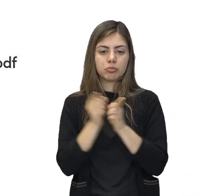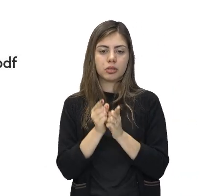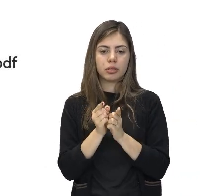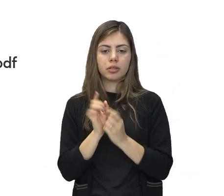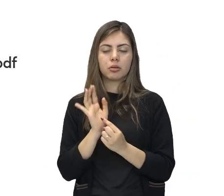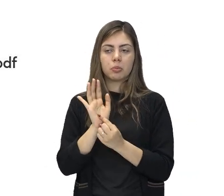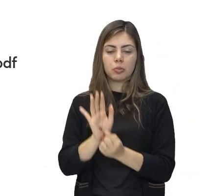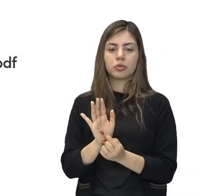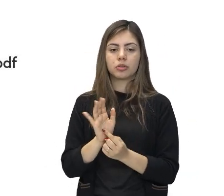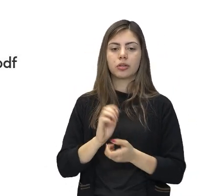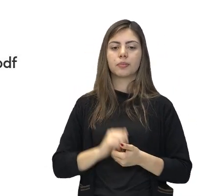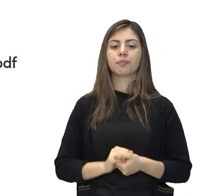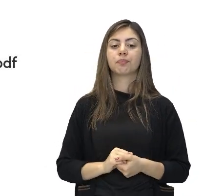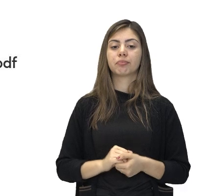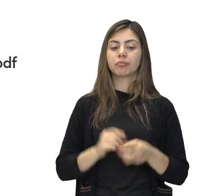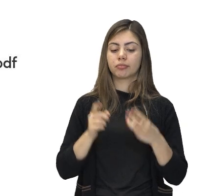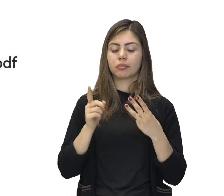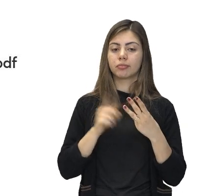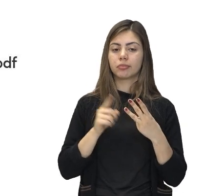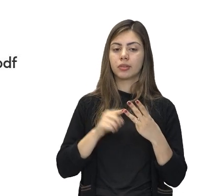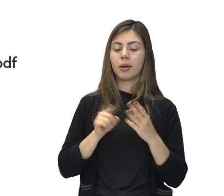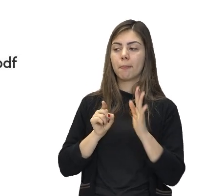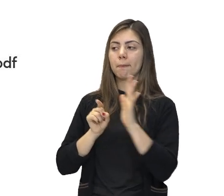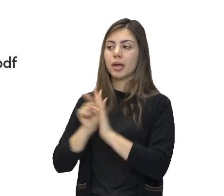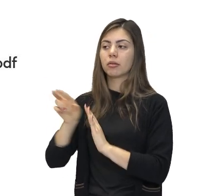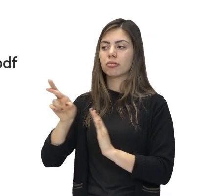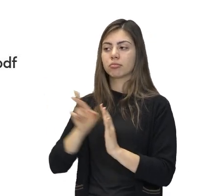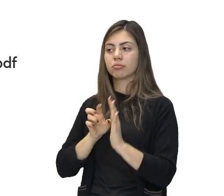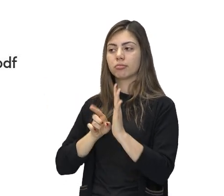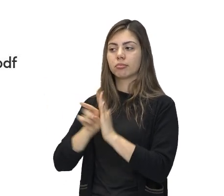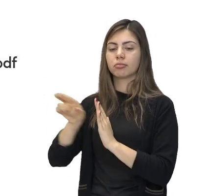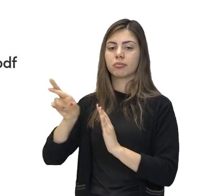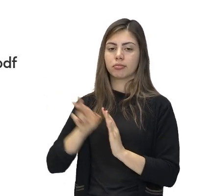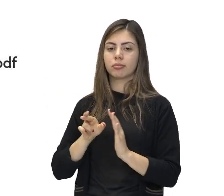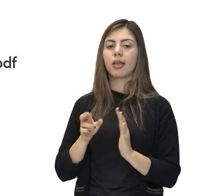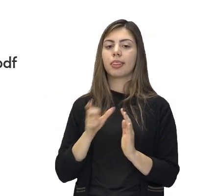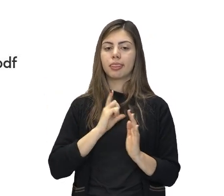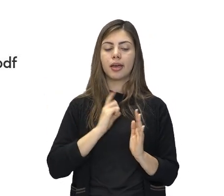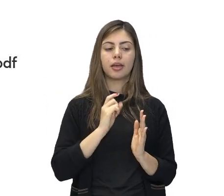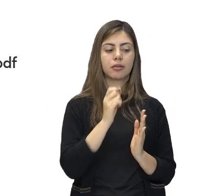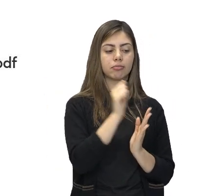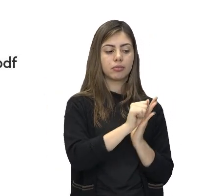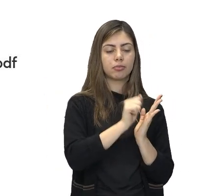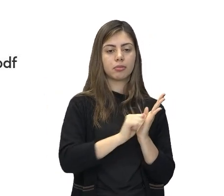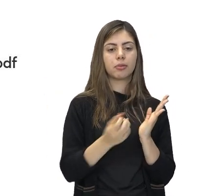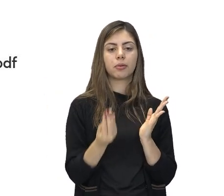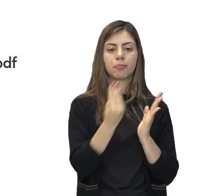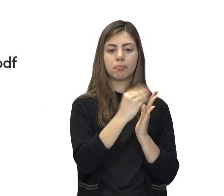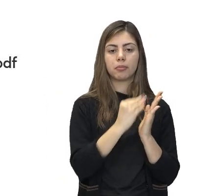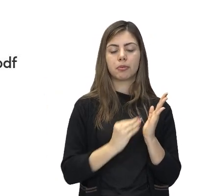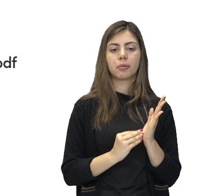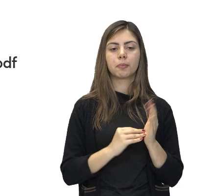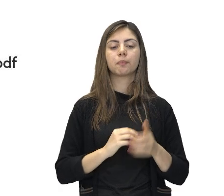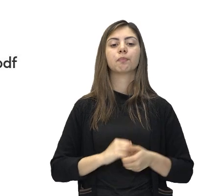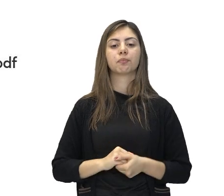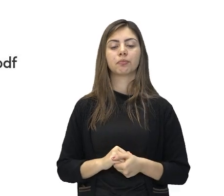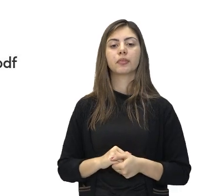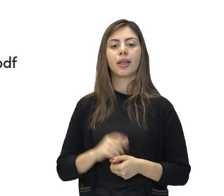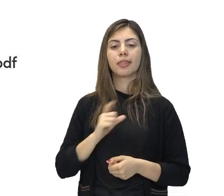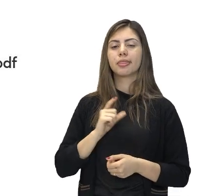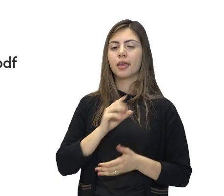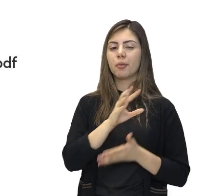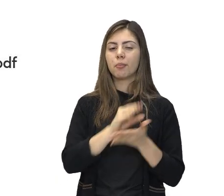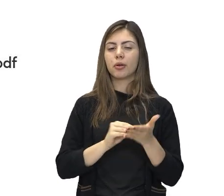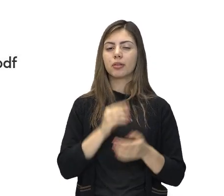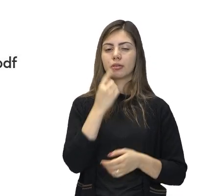e tem a sequência das perguntas e respostas sendo ali registradas por escrito. Então, nós temos aí um modelo para que vocês